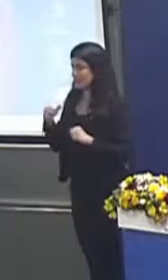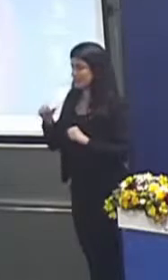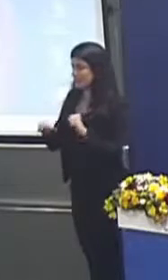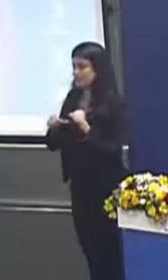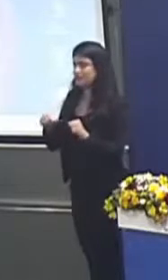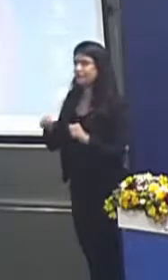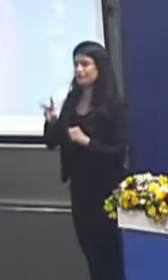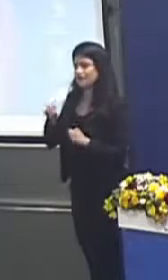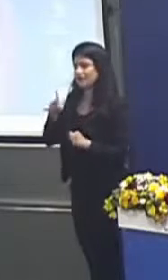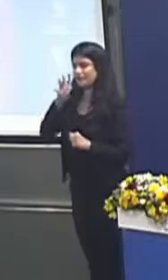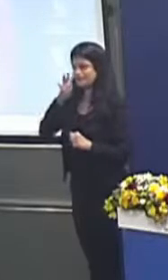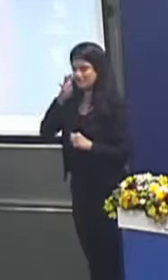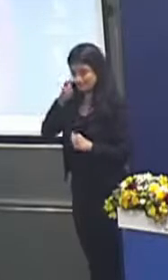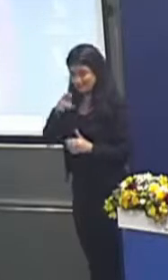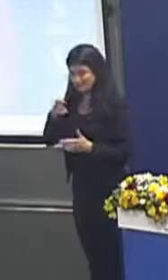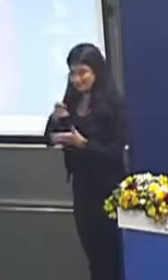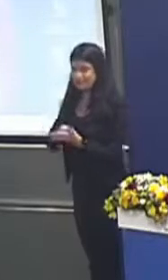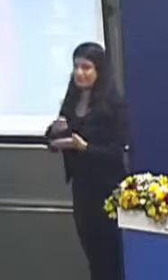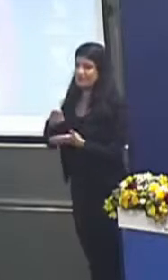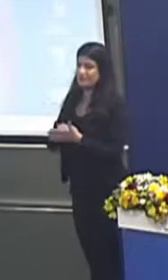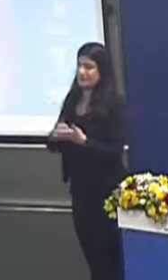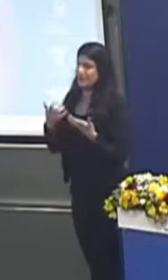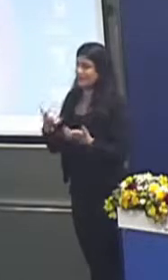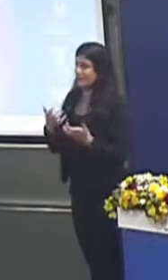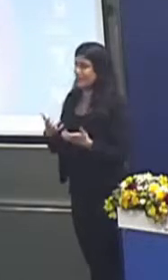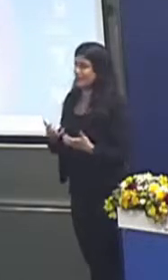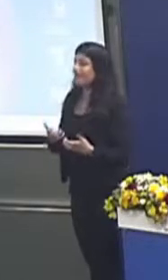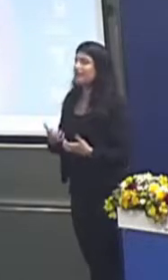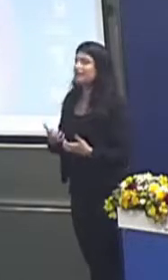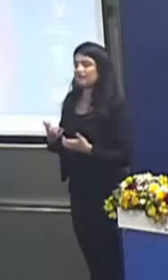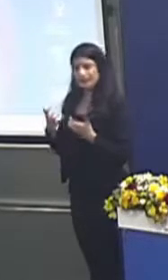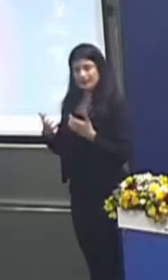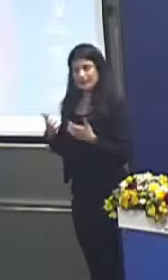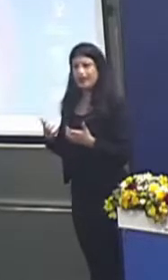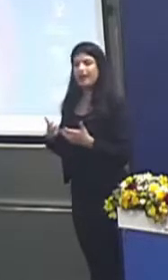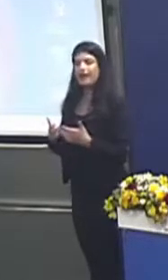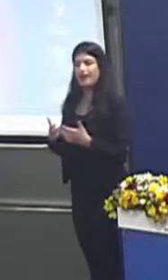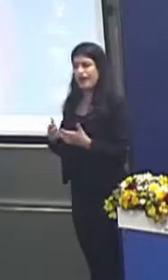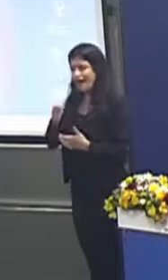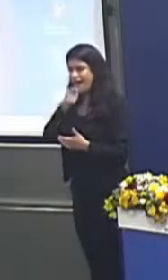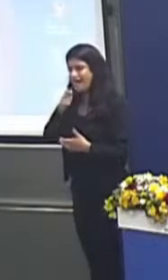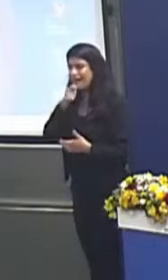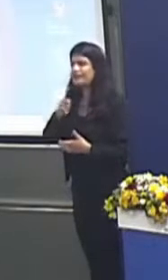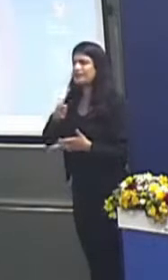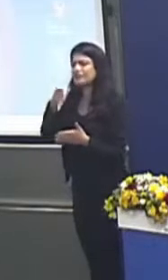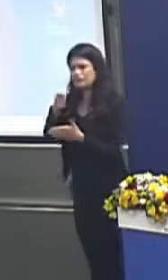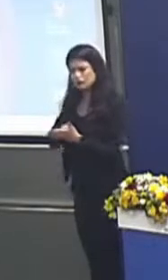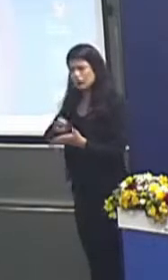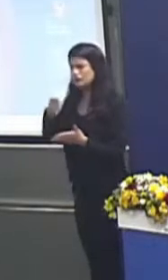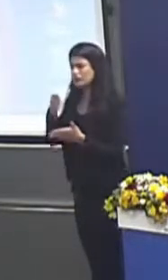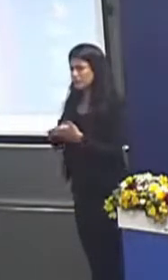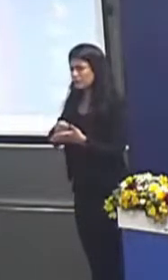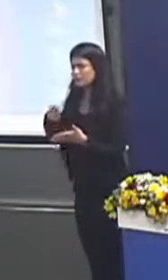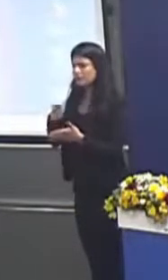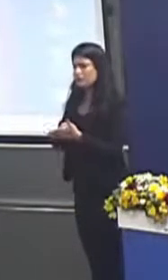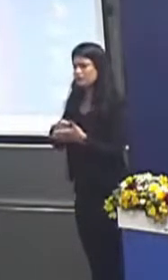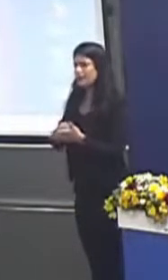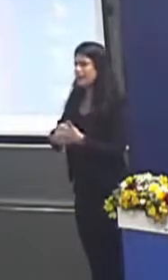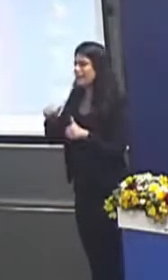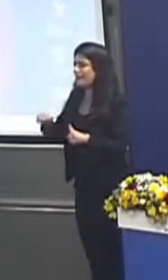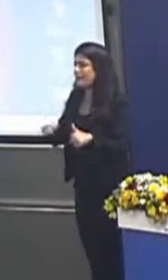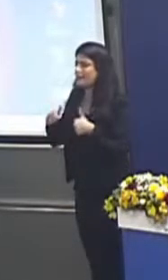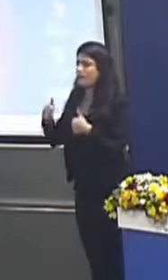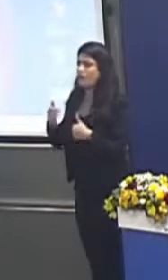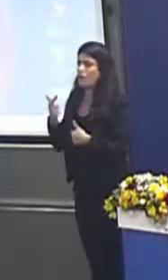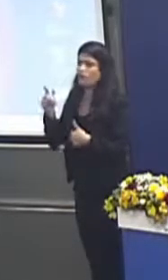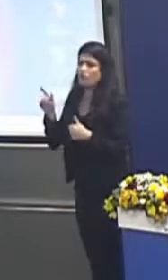vamos insistir para fazer isso. E a gente pretende incomodar muito ainda até conseguir trabalhar na construção de um